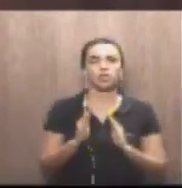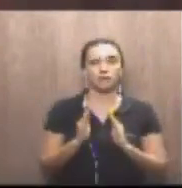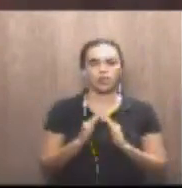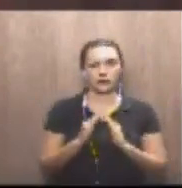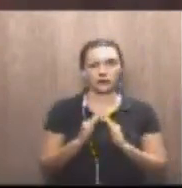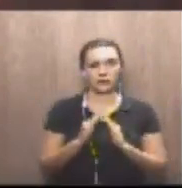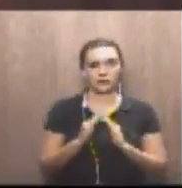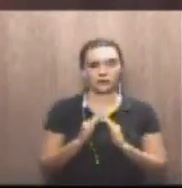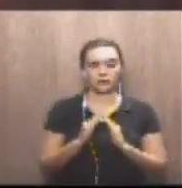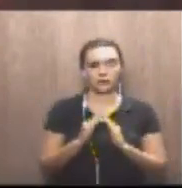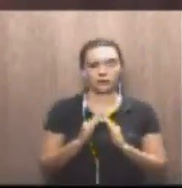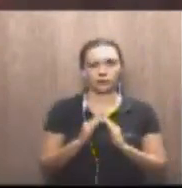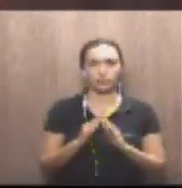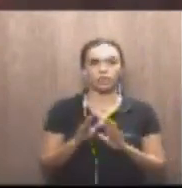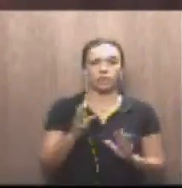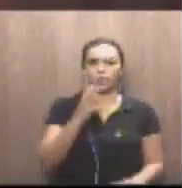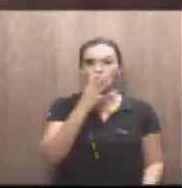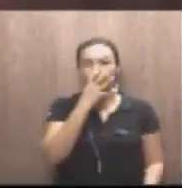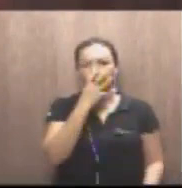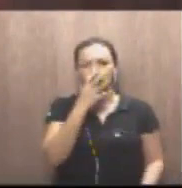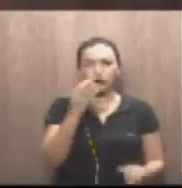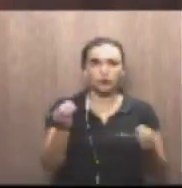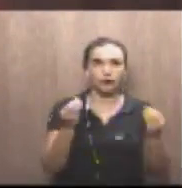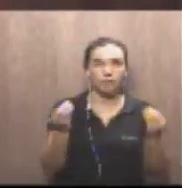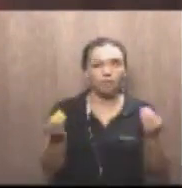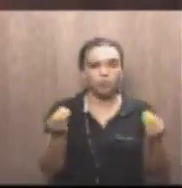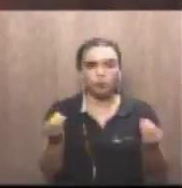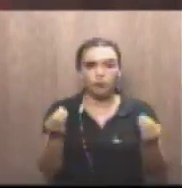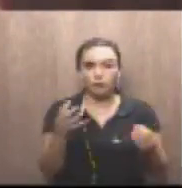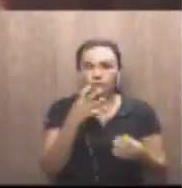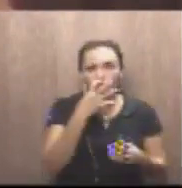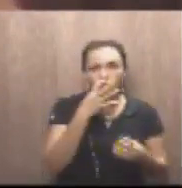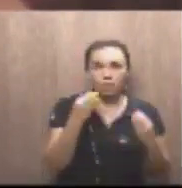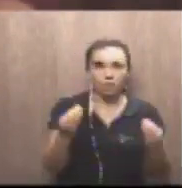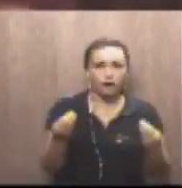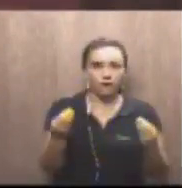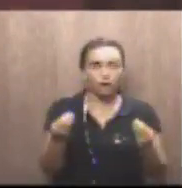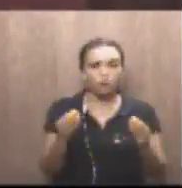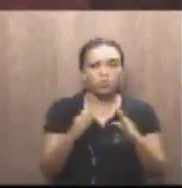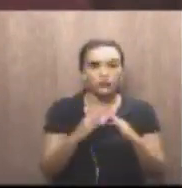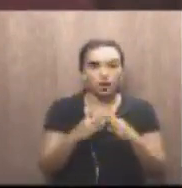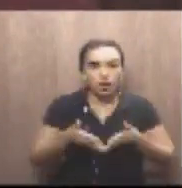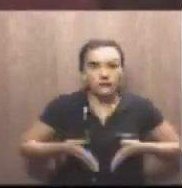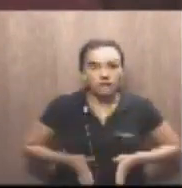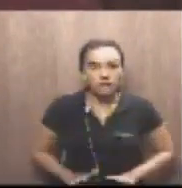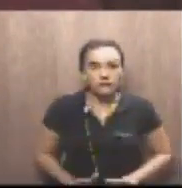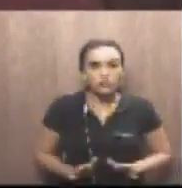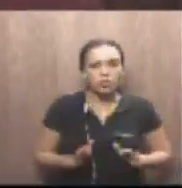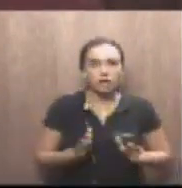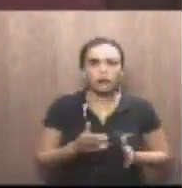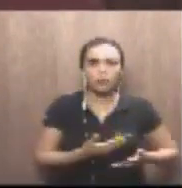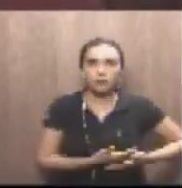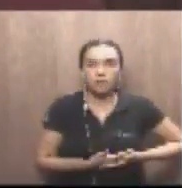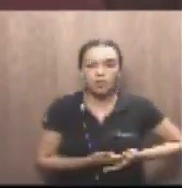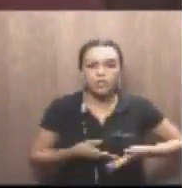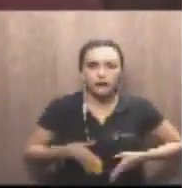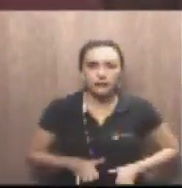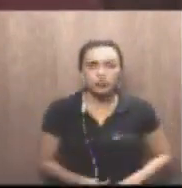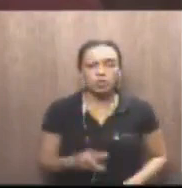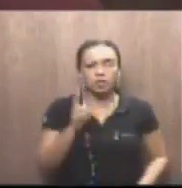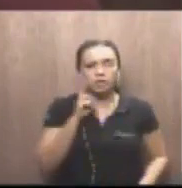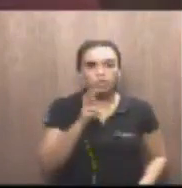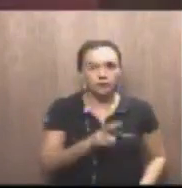Não é isso? Nossa, mas como assim, né? Assistir parto domiciliar, de viver essa beleza